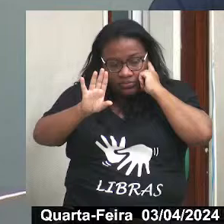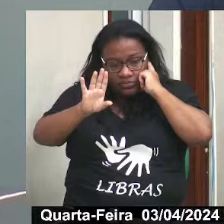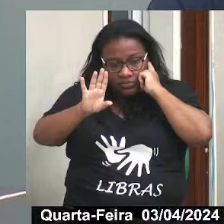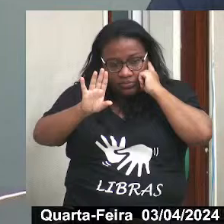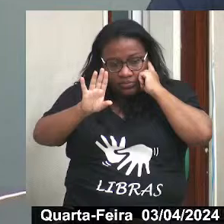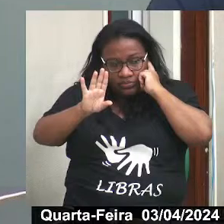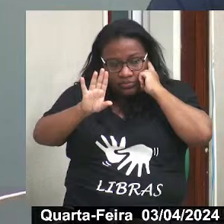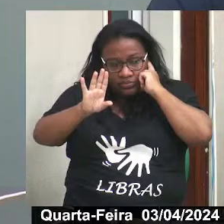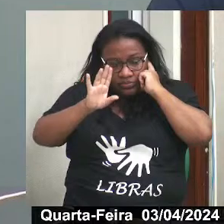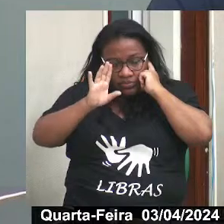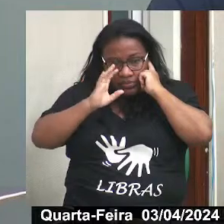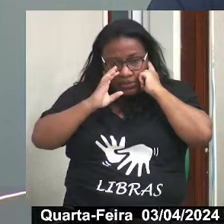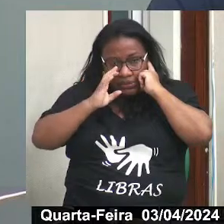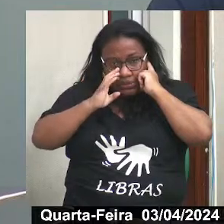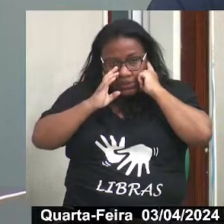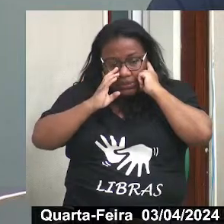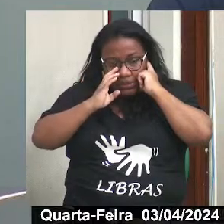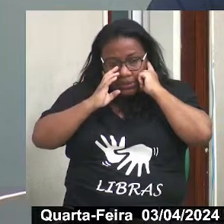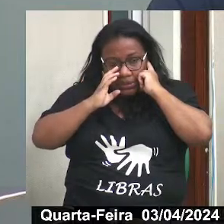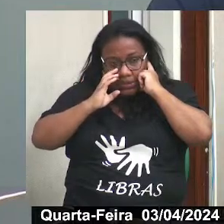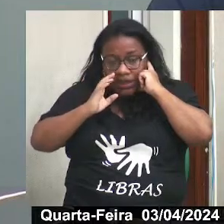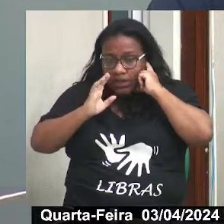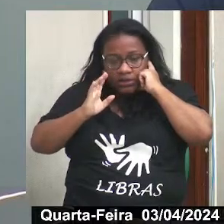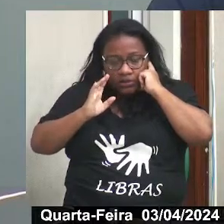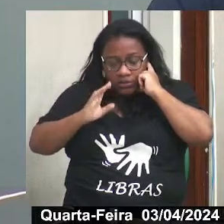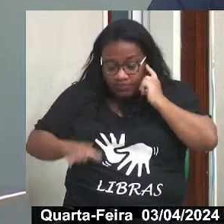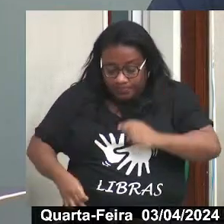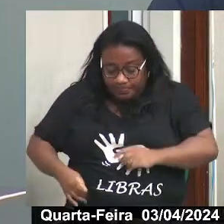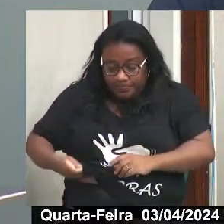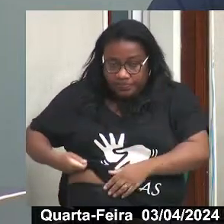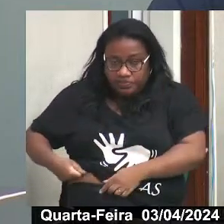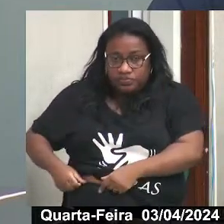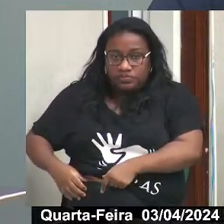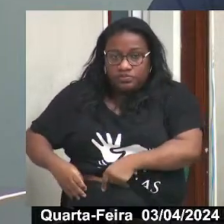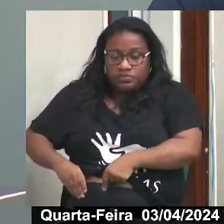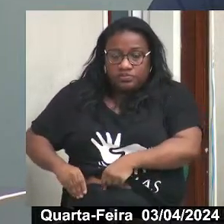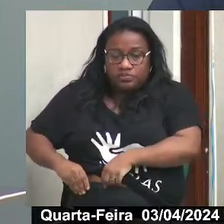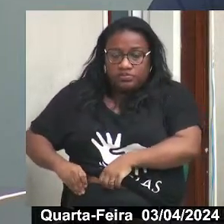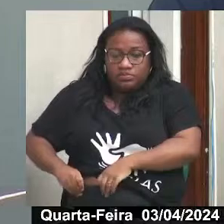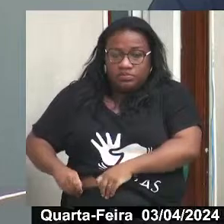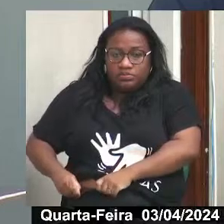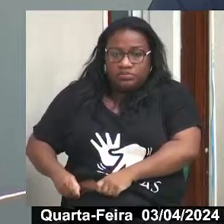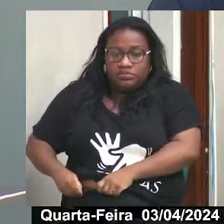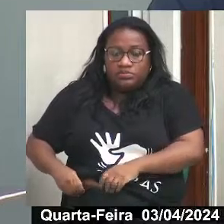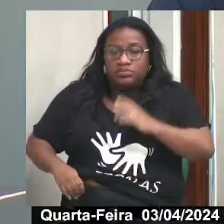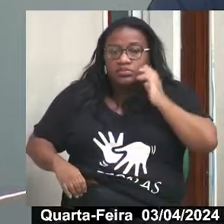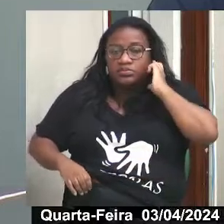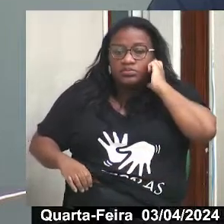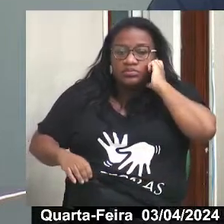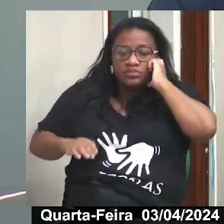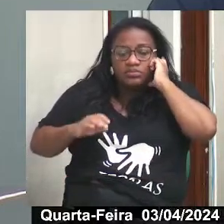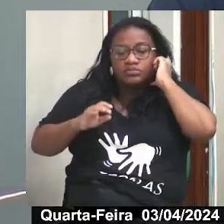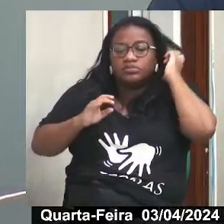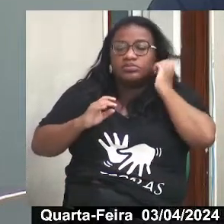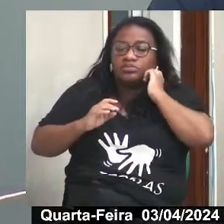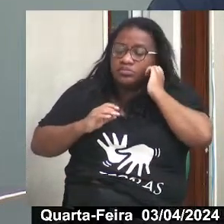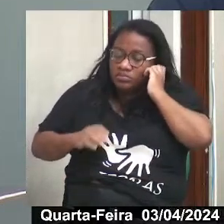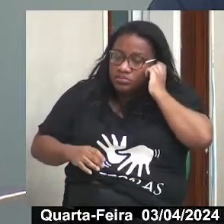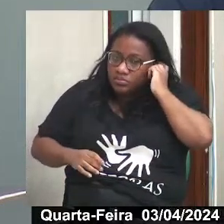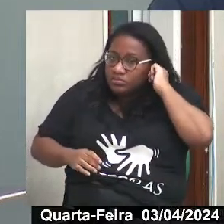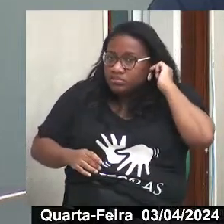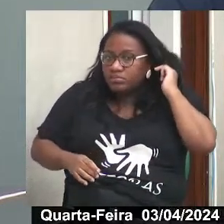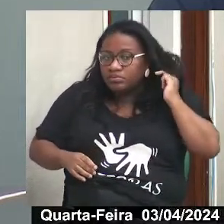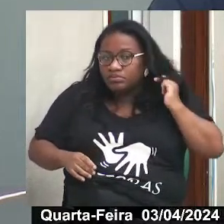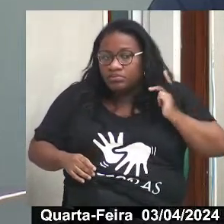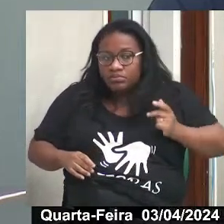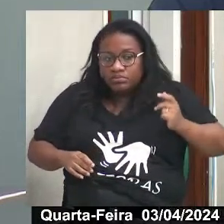Claudinei Alves dos Santos, que dispõe sobre a nominação das escolas municipais professora Sinara Regina Ribeiro e Adoril José Viana,